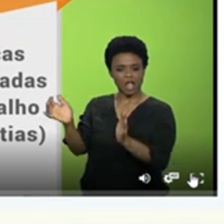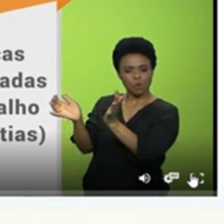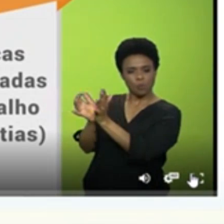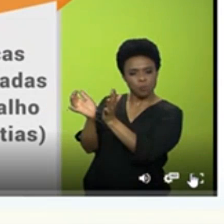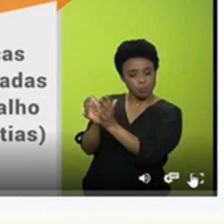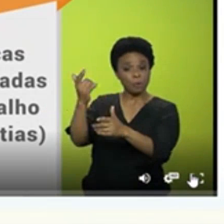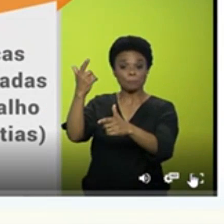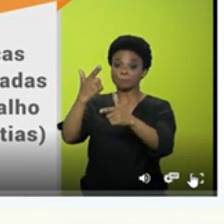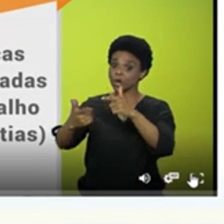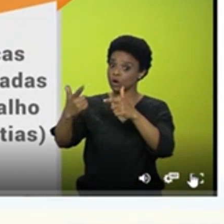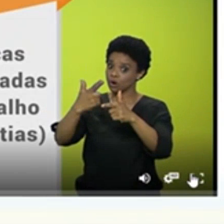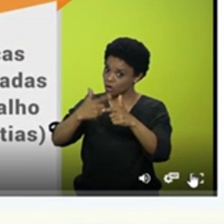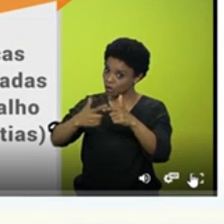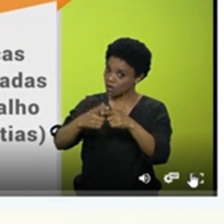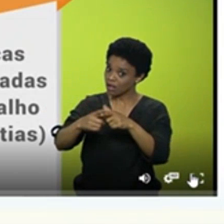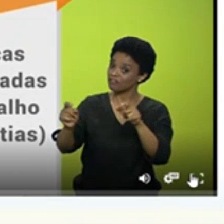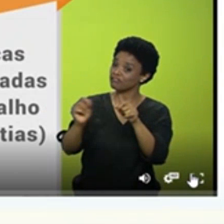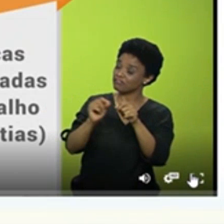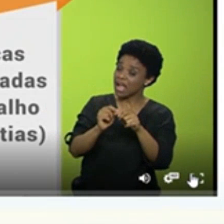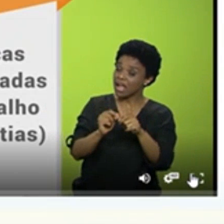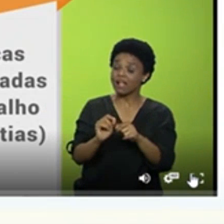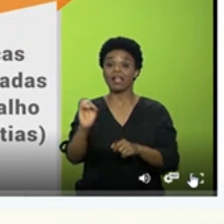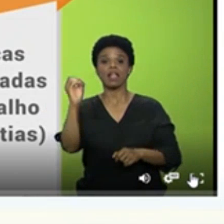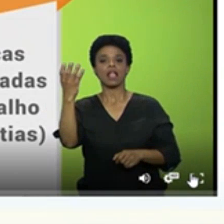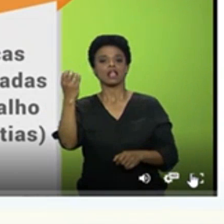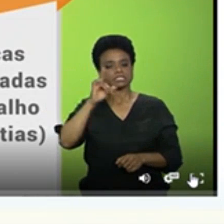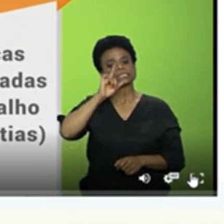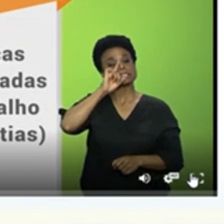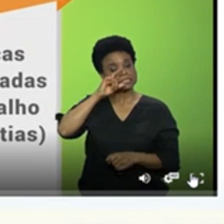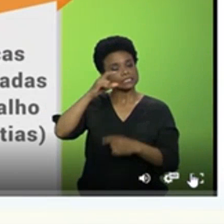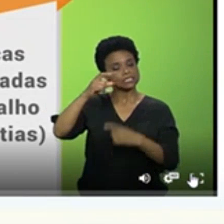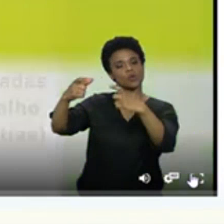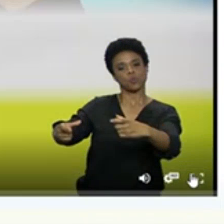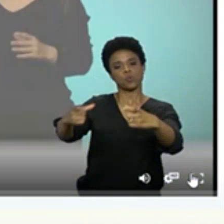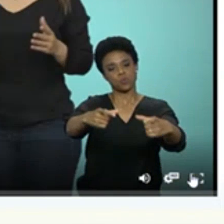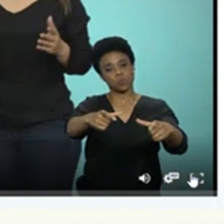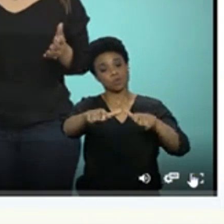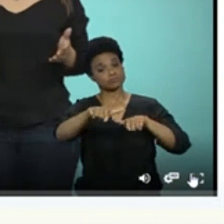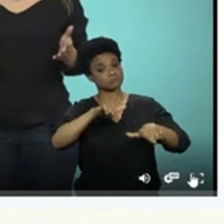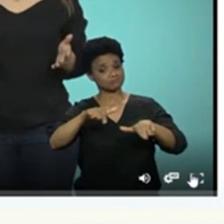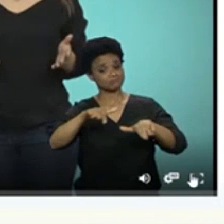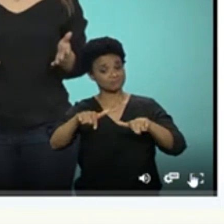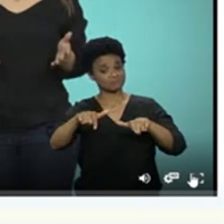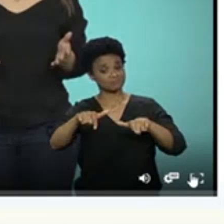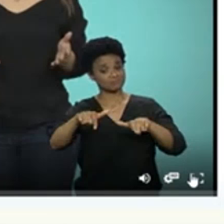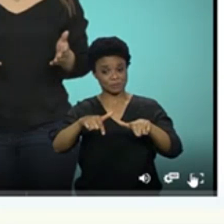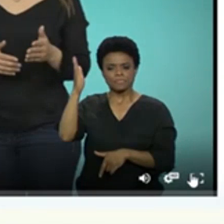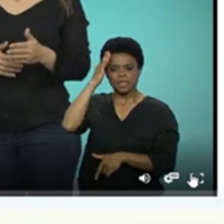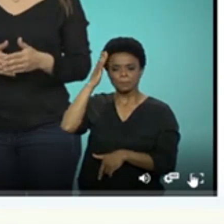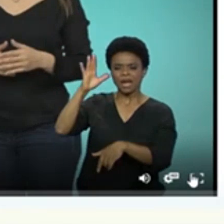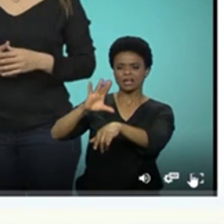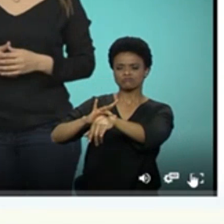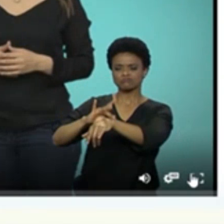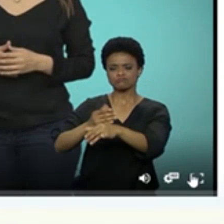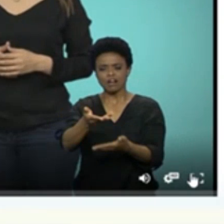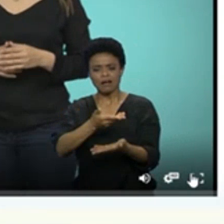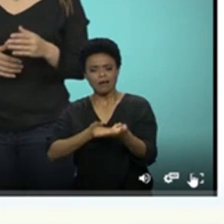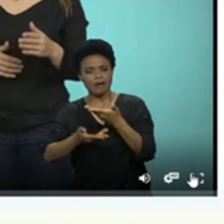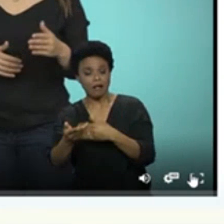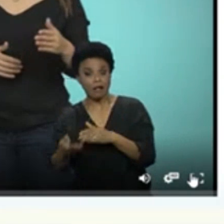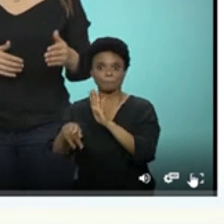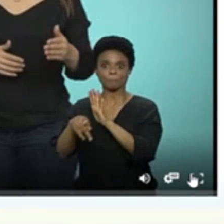de danos ou agravos gerados por fatores de risco presentes nos locais de trabalho. Para classificar as doenças e sua relação